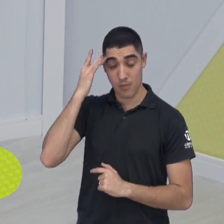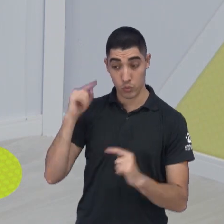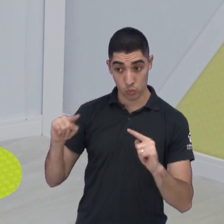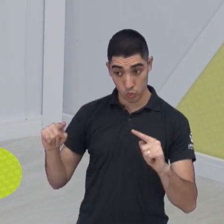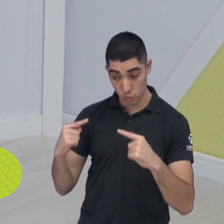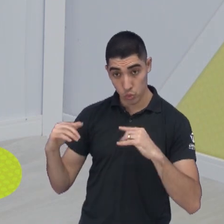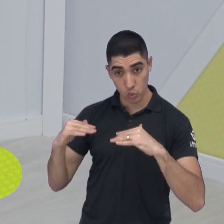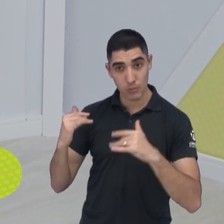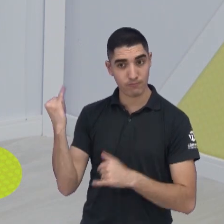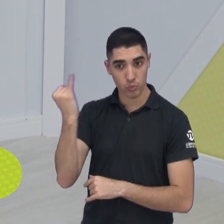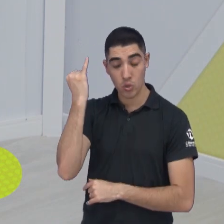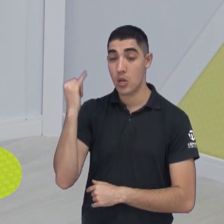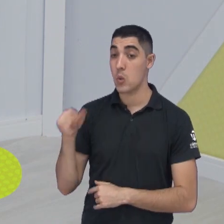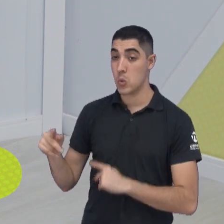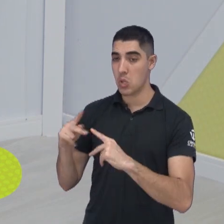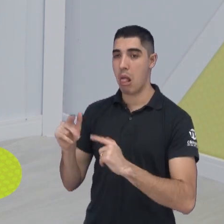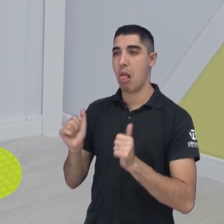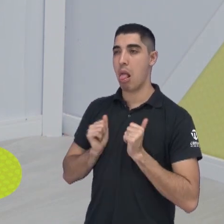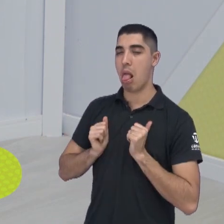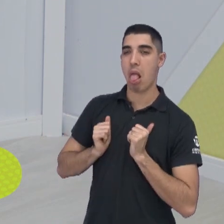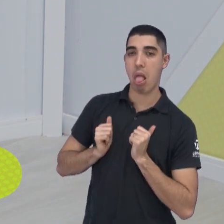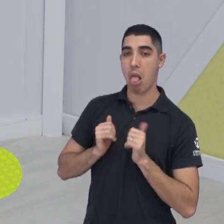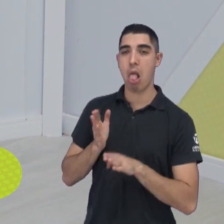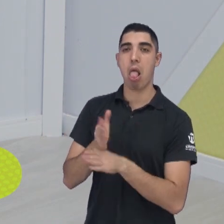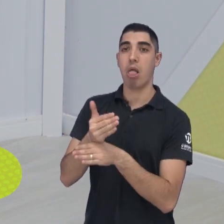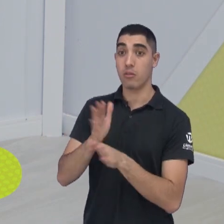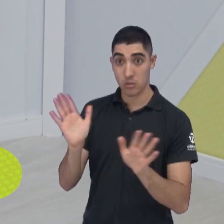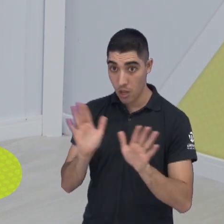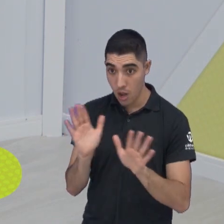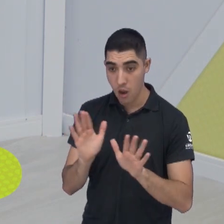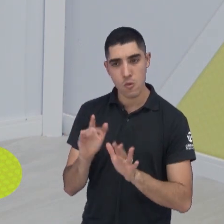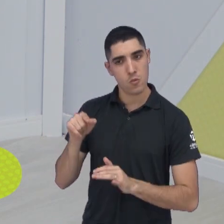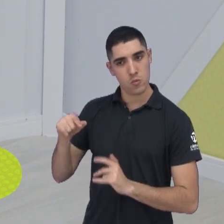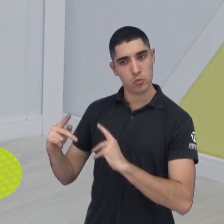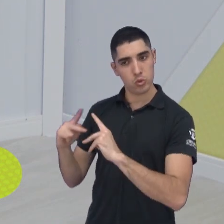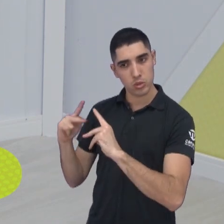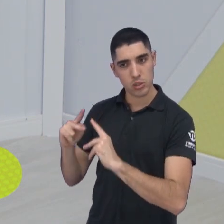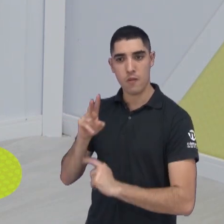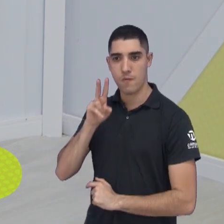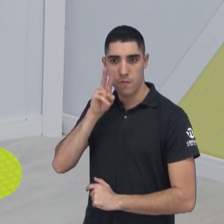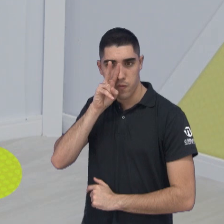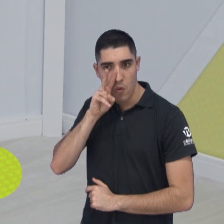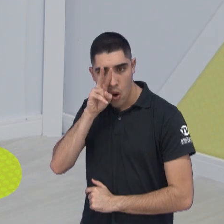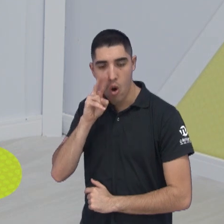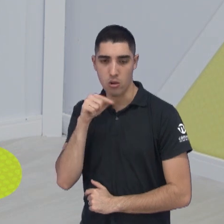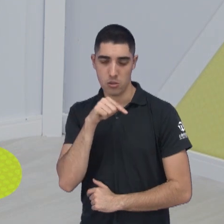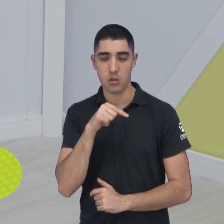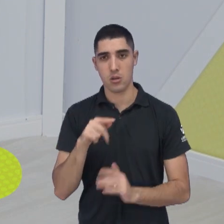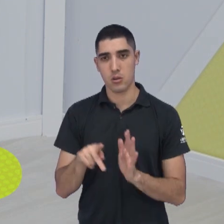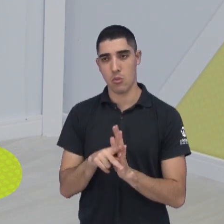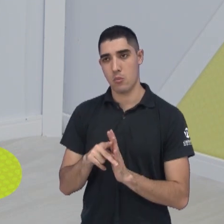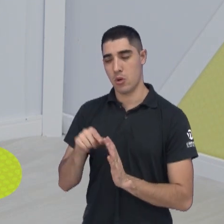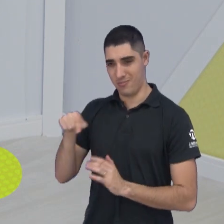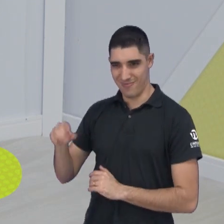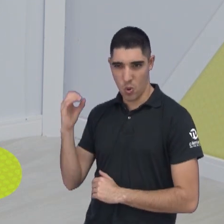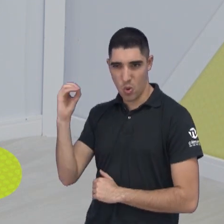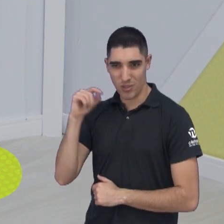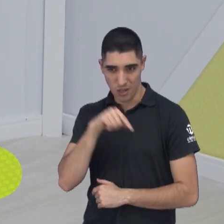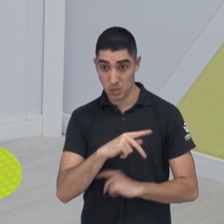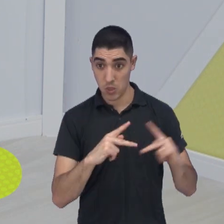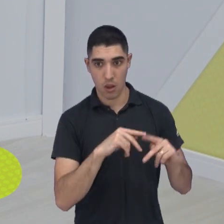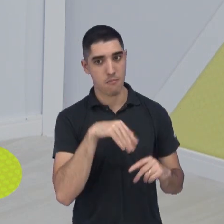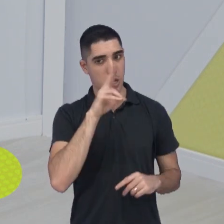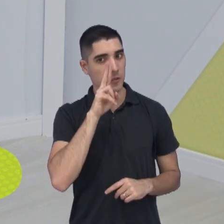Brunão, não pode bobear. O São José tem um elenco melhor, tem um time melhor, mais entrosado, inclusive os números que a gente vai ver